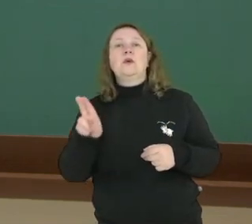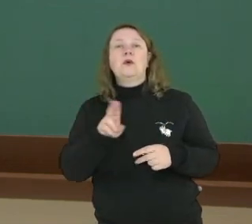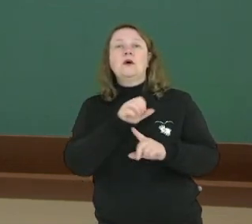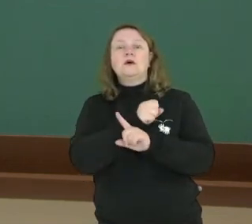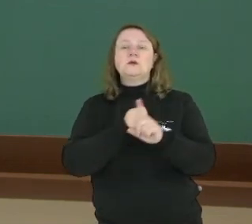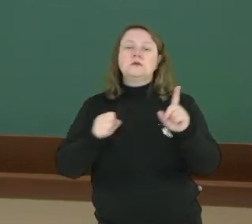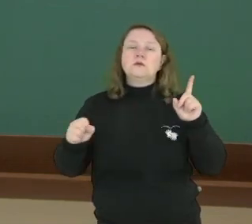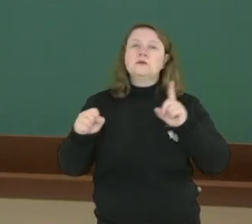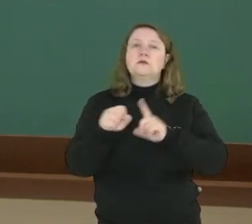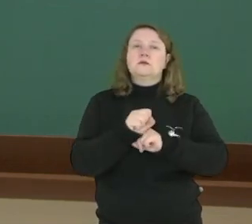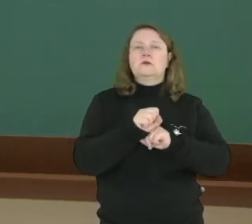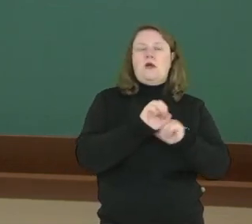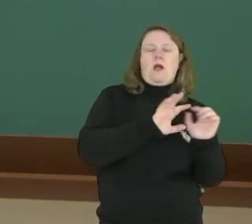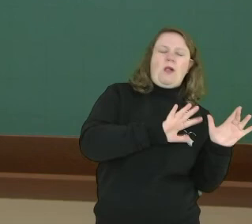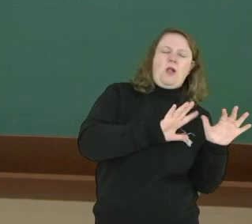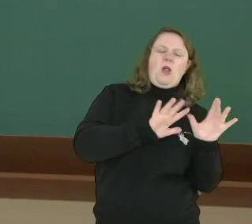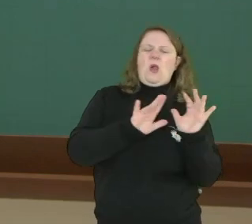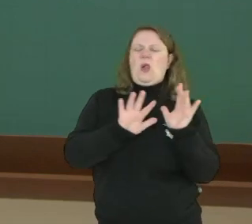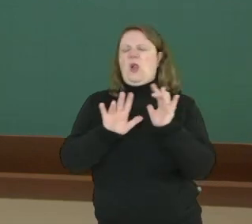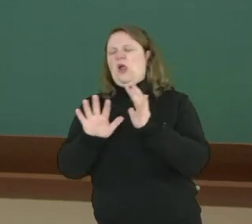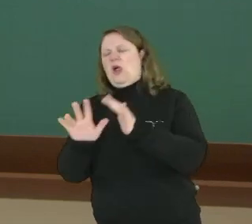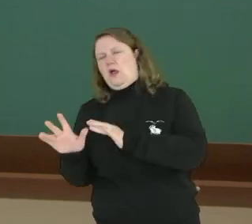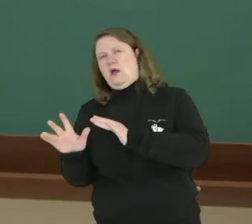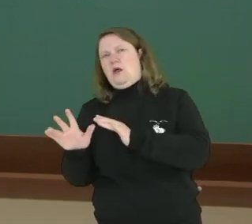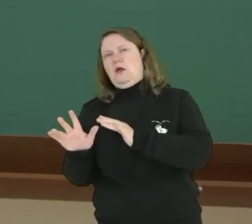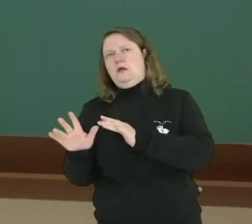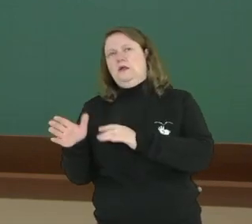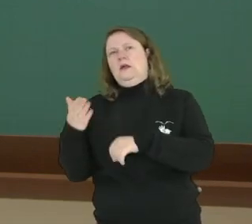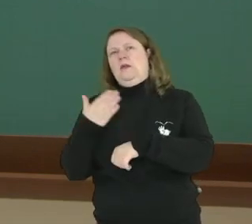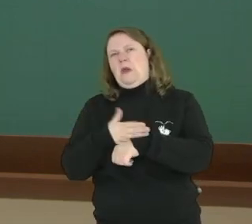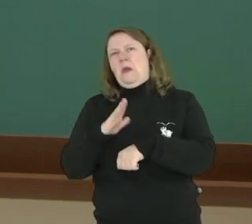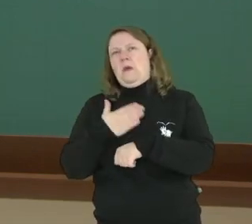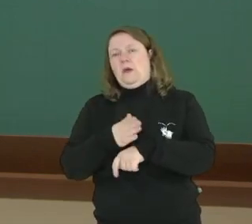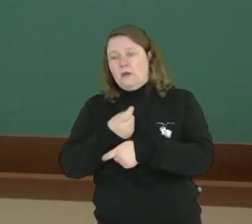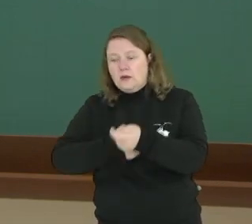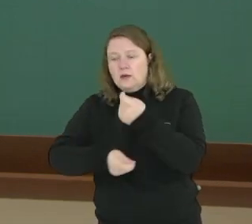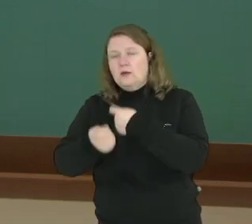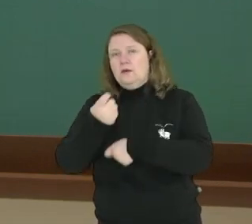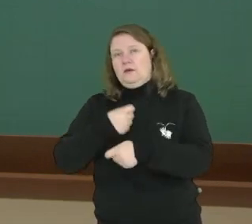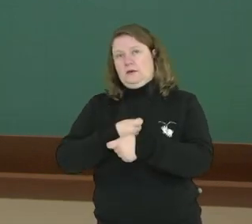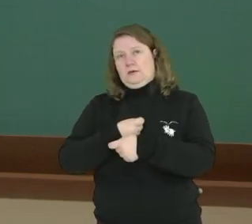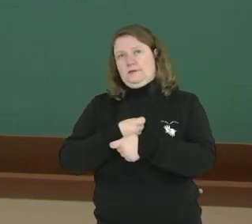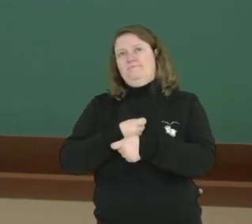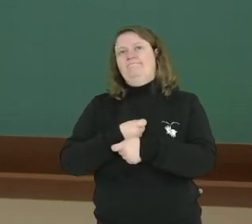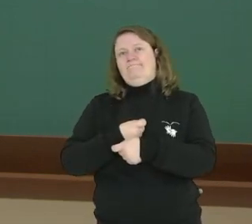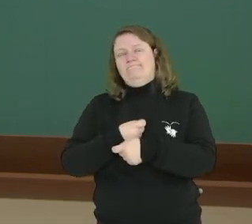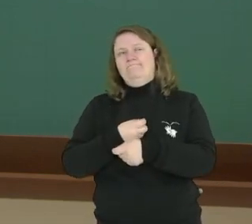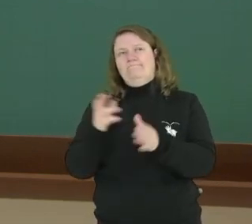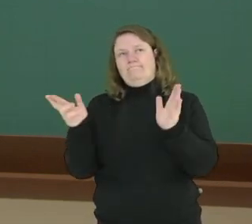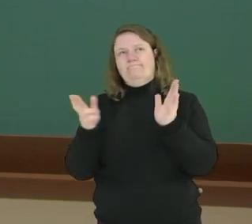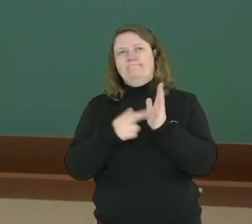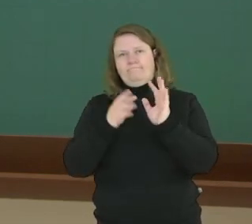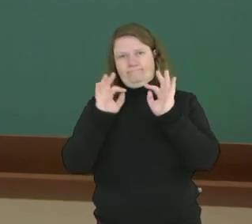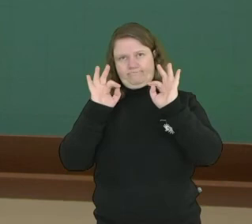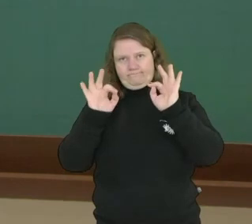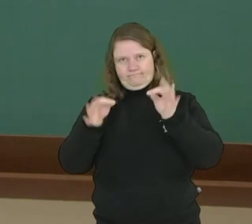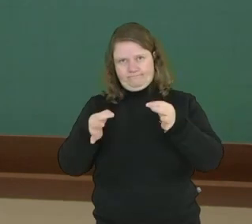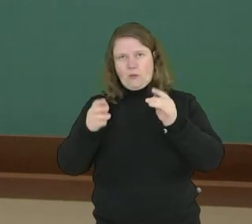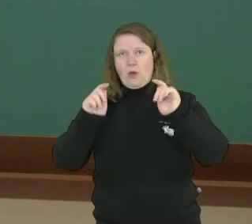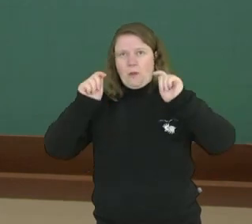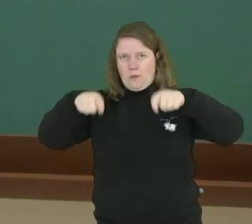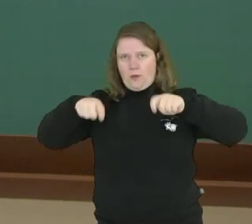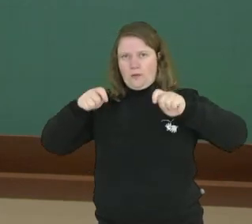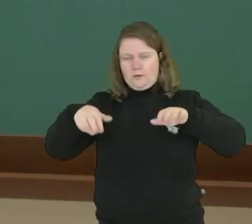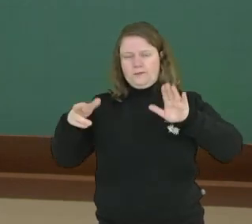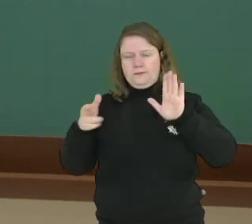pela ocupação e pelas atividades econômicas que são desenvolvidas ali. Então seriam respostas que vocês poderiam ter